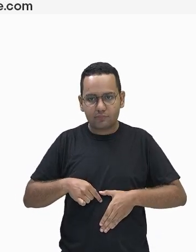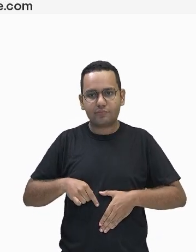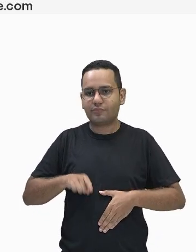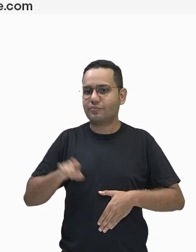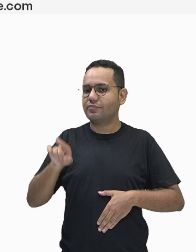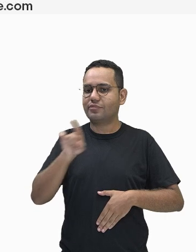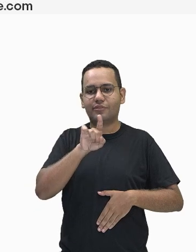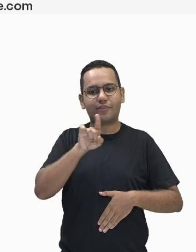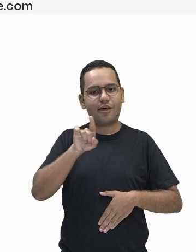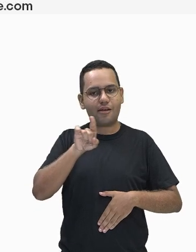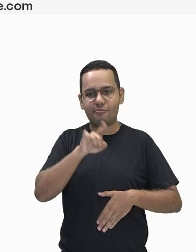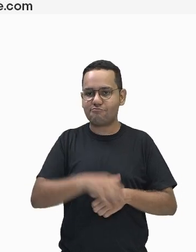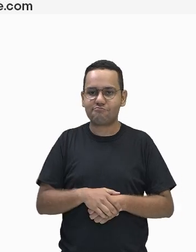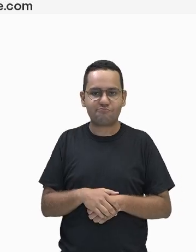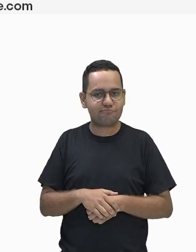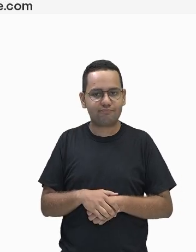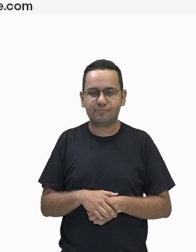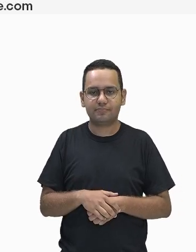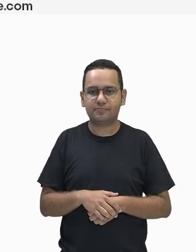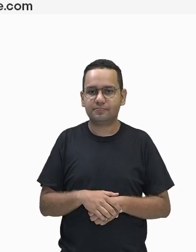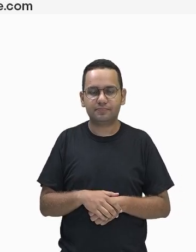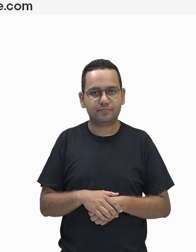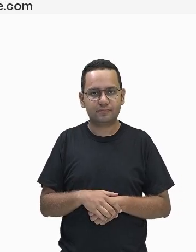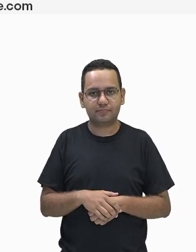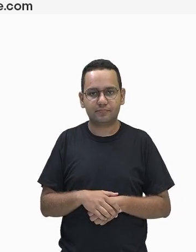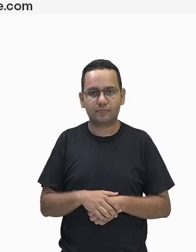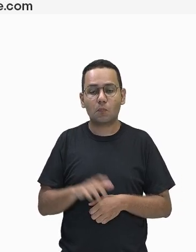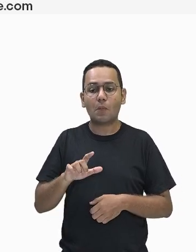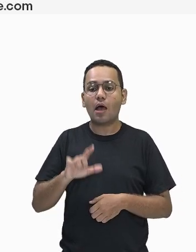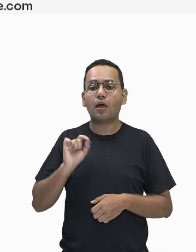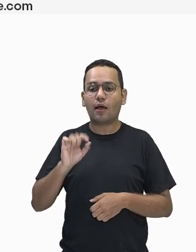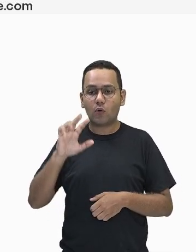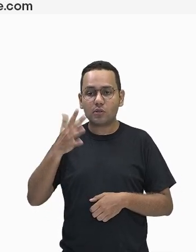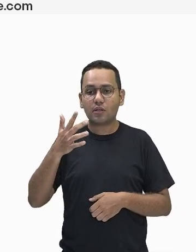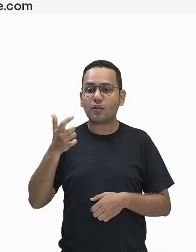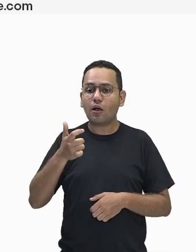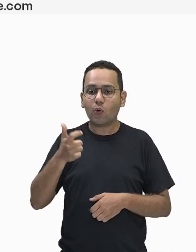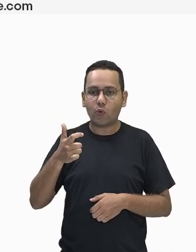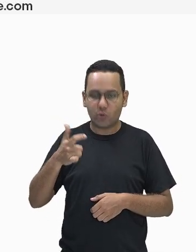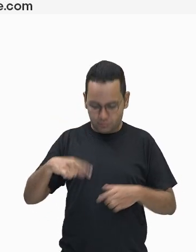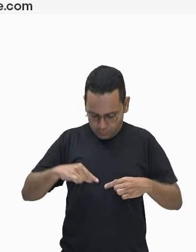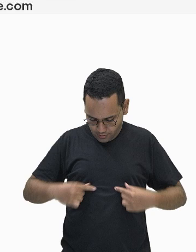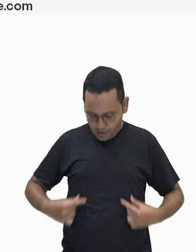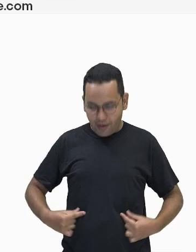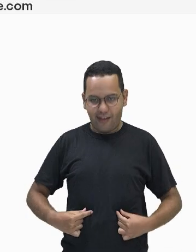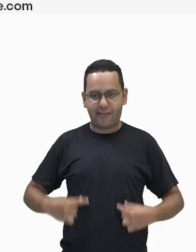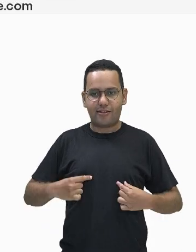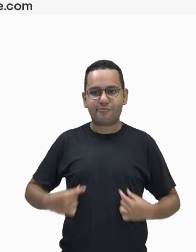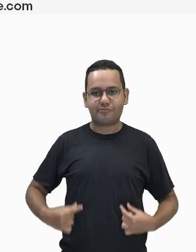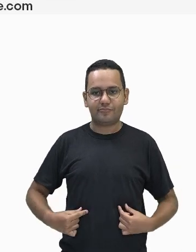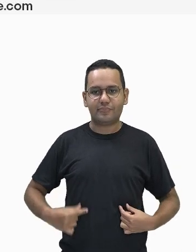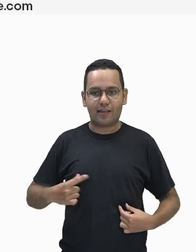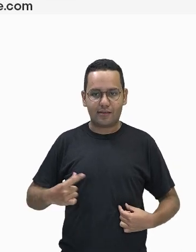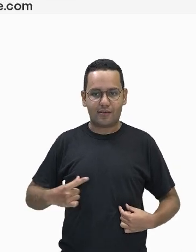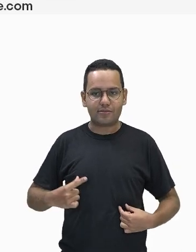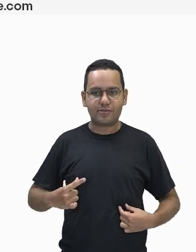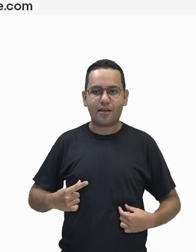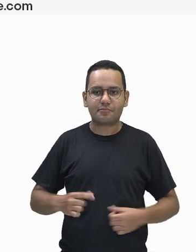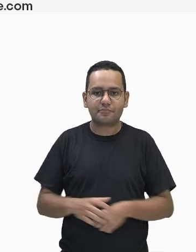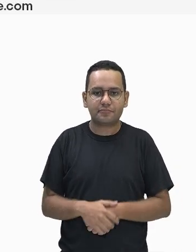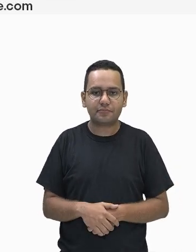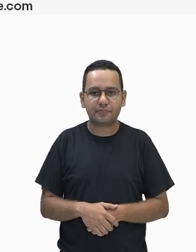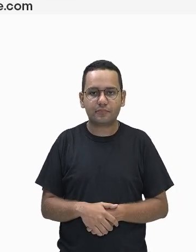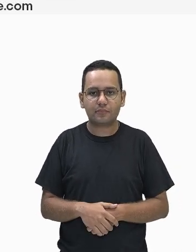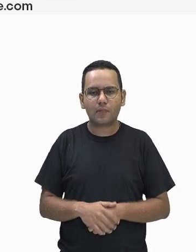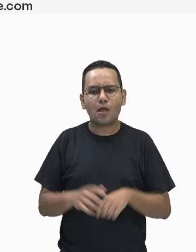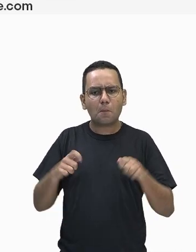é esse o caso. Ela não acontece no útero, ela acontece nas tubas uterinas, tá? Podendo ser na tuba